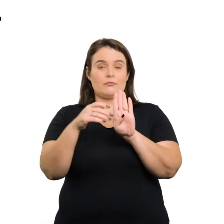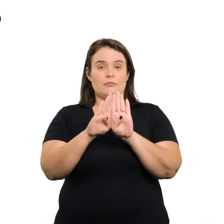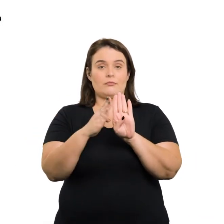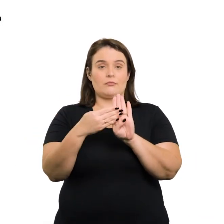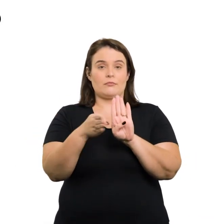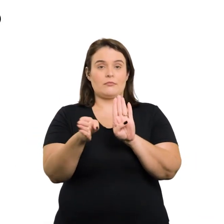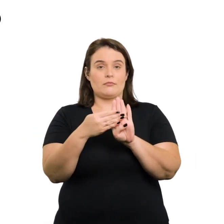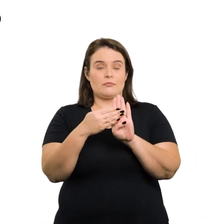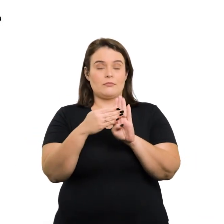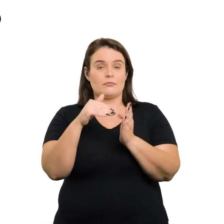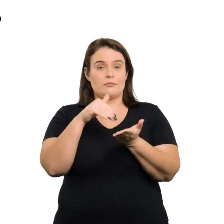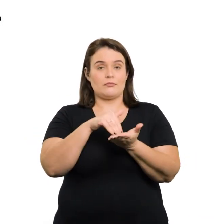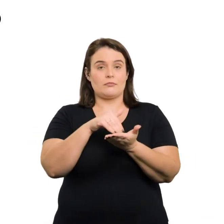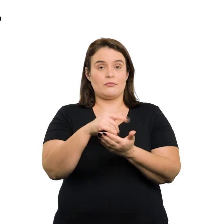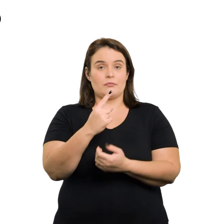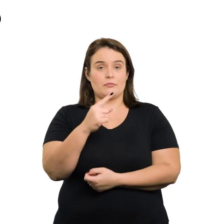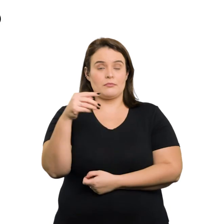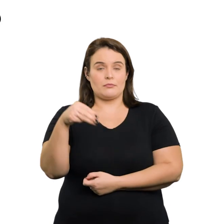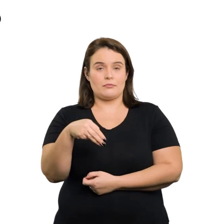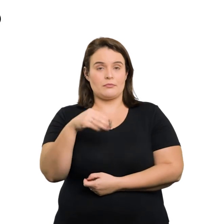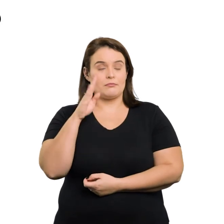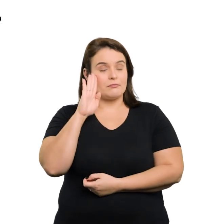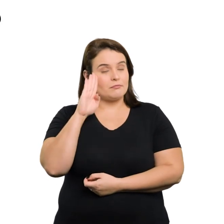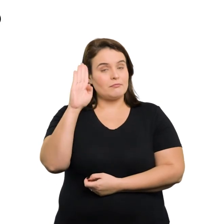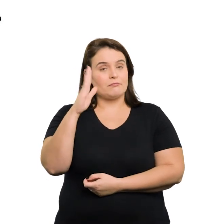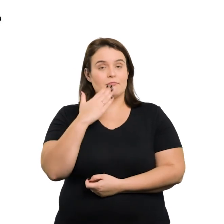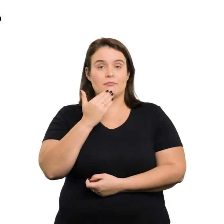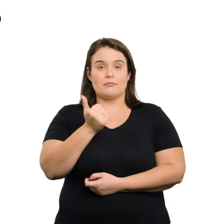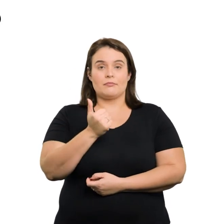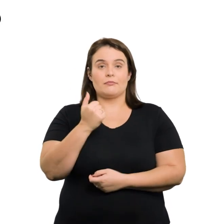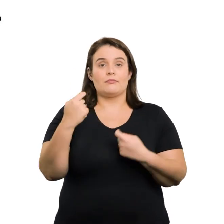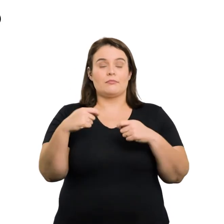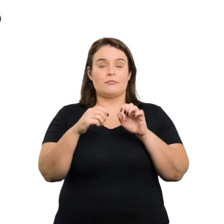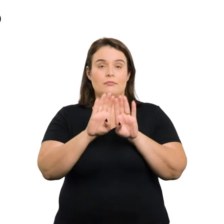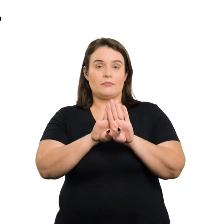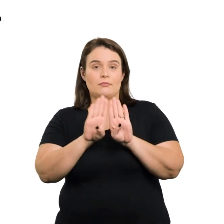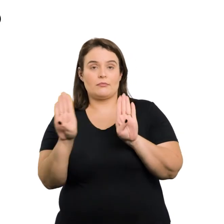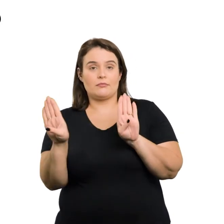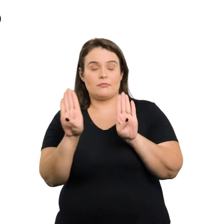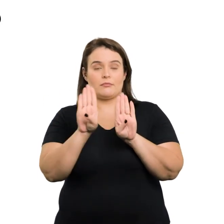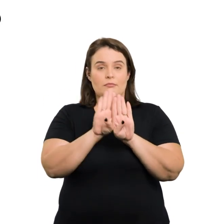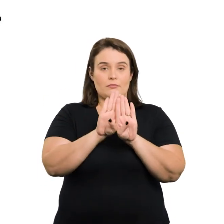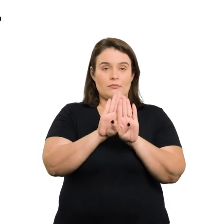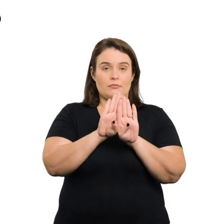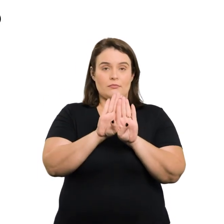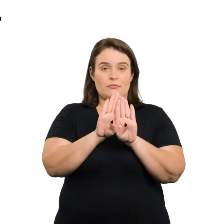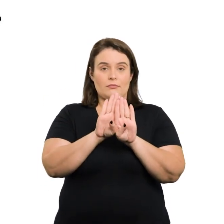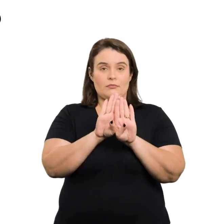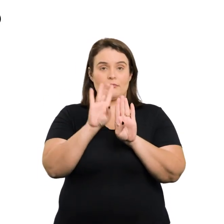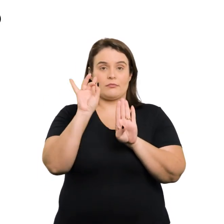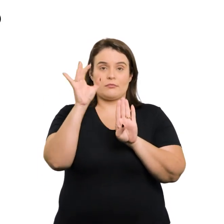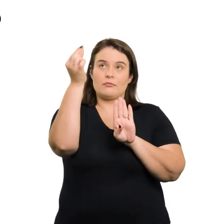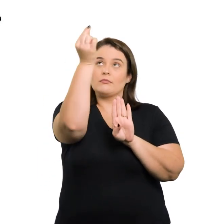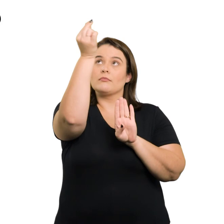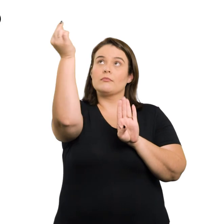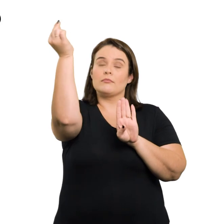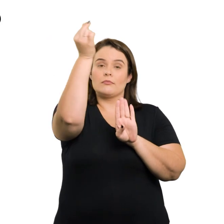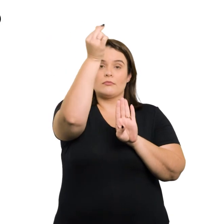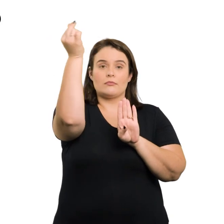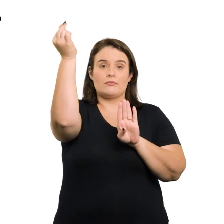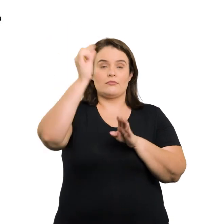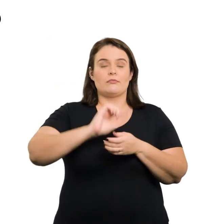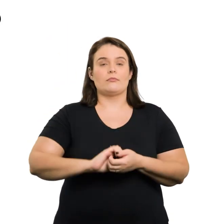vão livre mínimo de 1 metro. Preferencialmente, instalar porta de correr com trilho apenas na